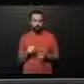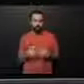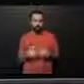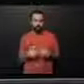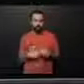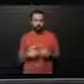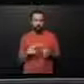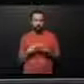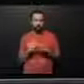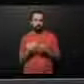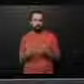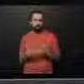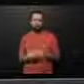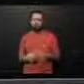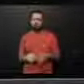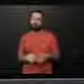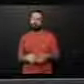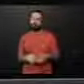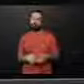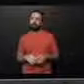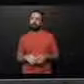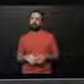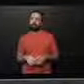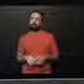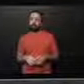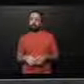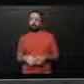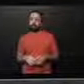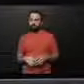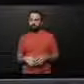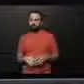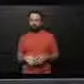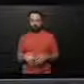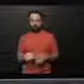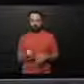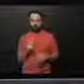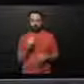aula. E bons estudos!